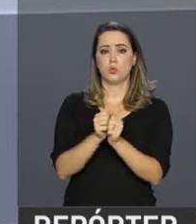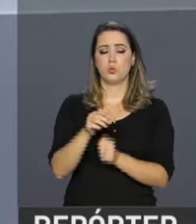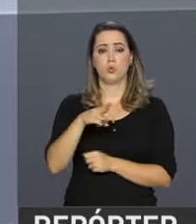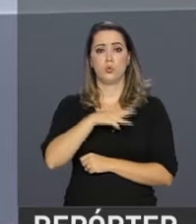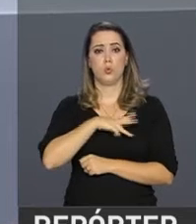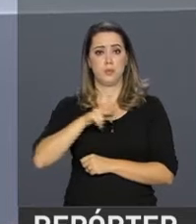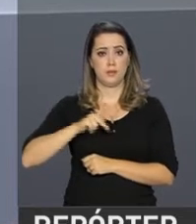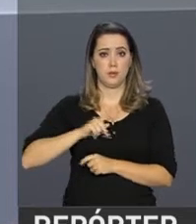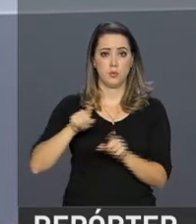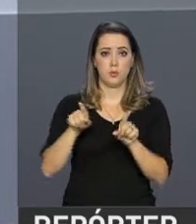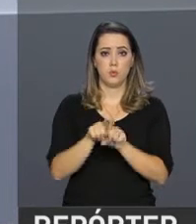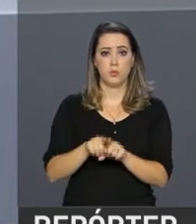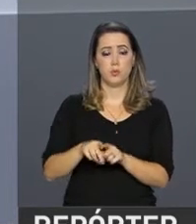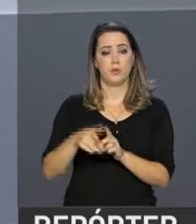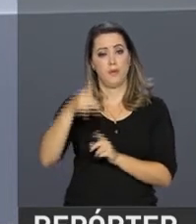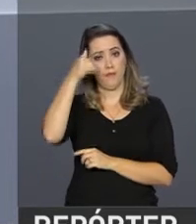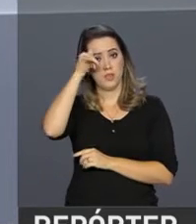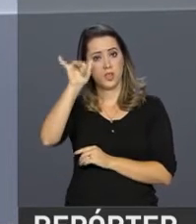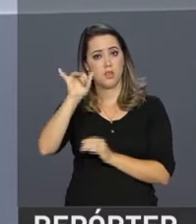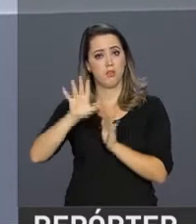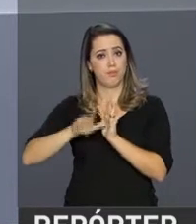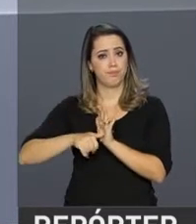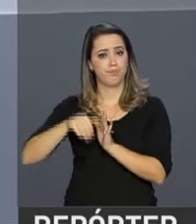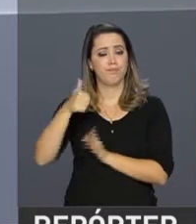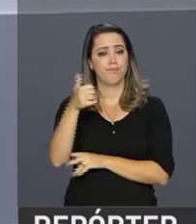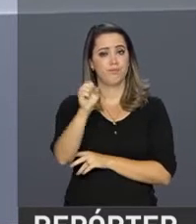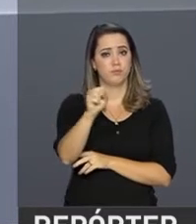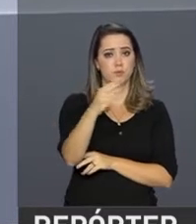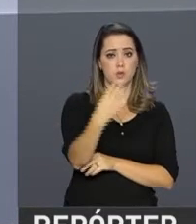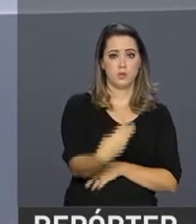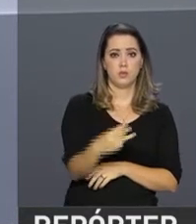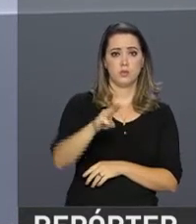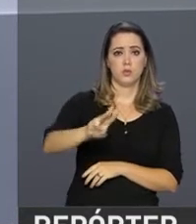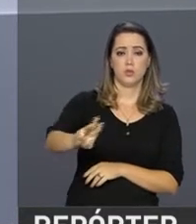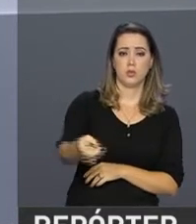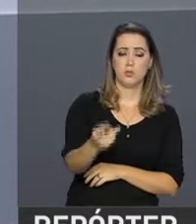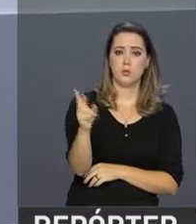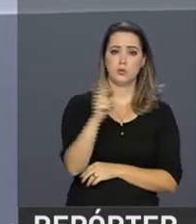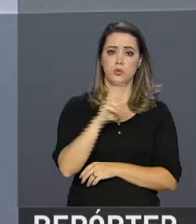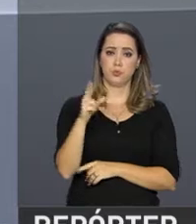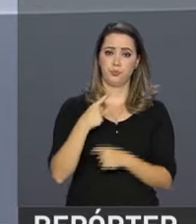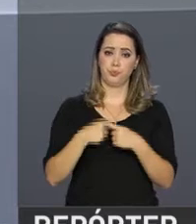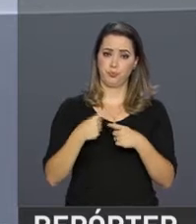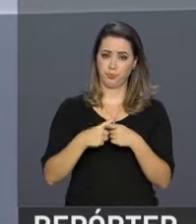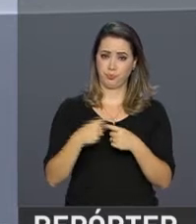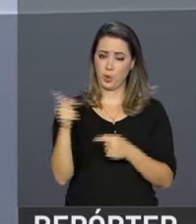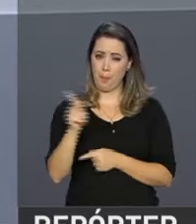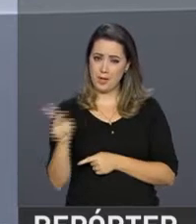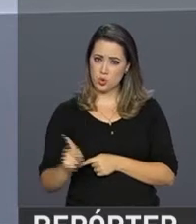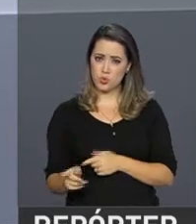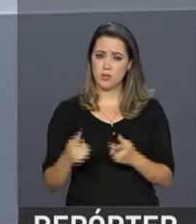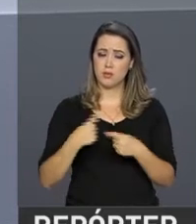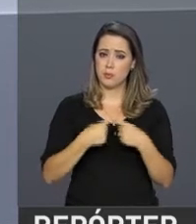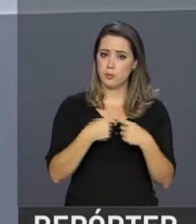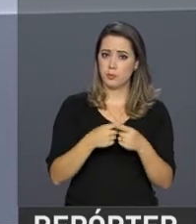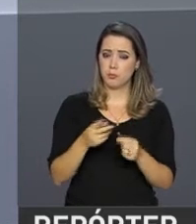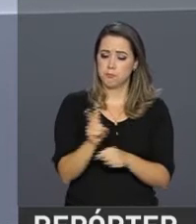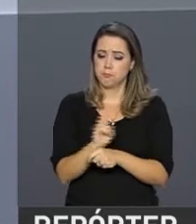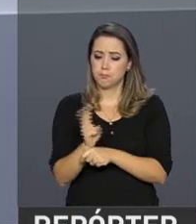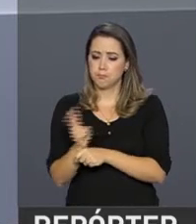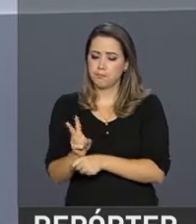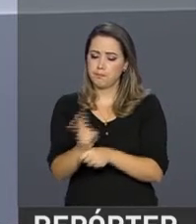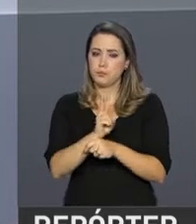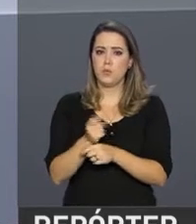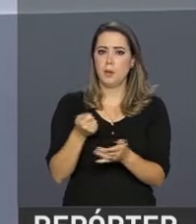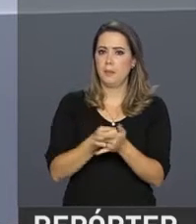de 184 milhões e 500 mil reais aos cofres públicos. Por meio de uma força-tarefa, foi possível